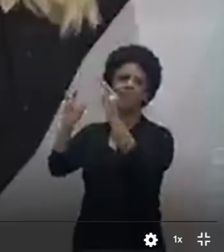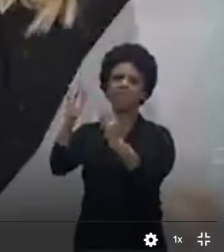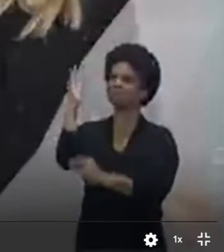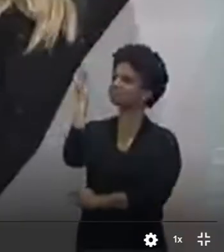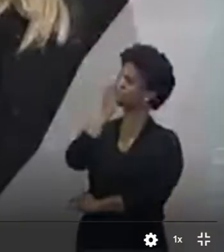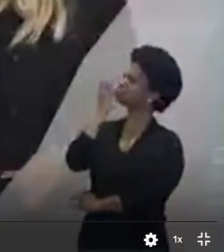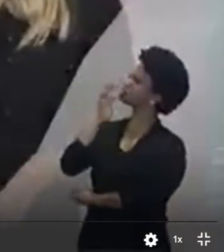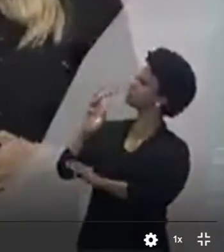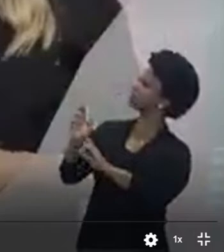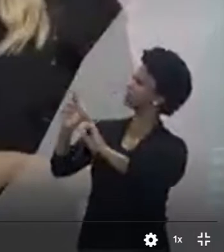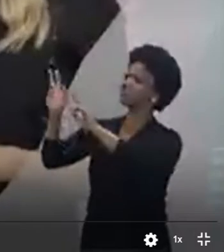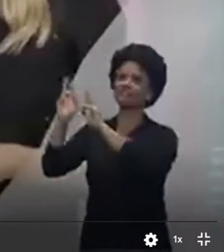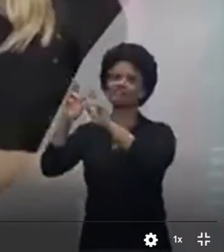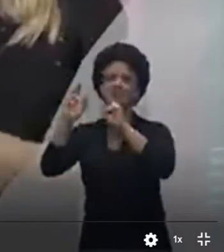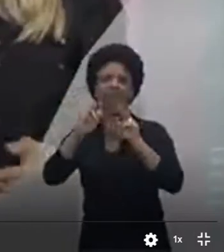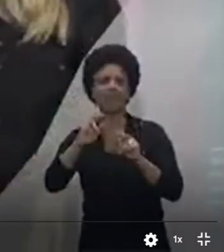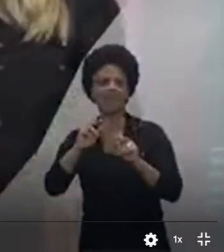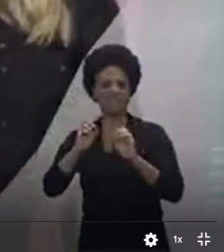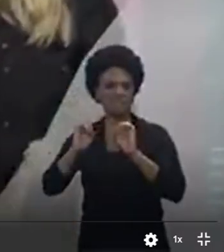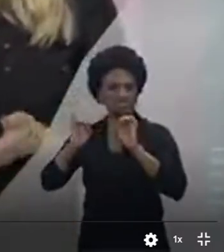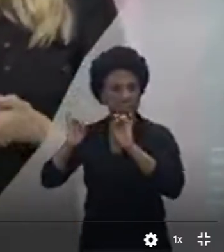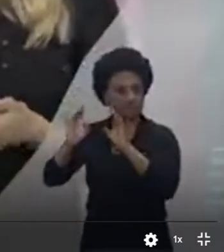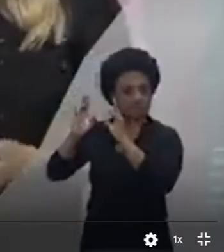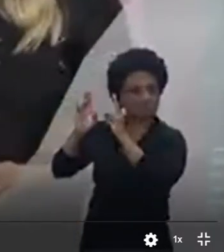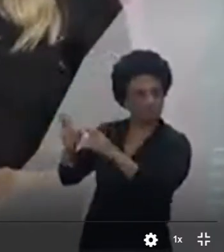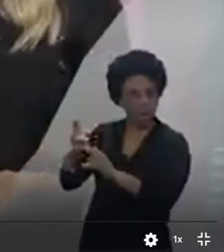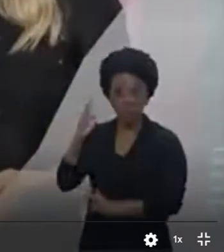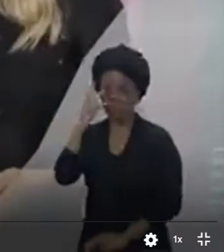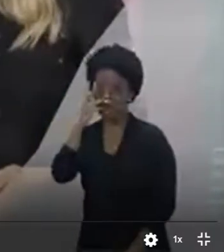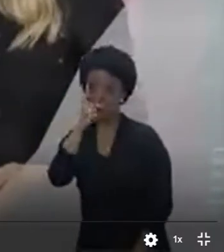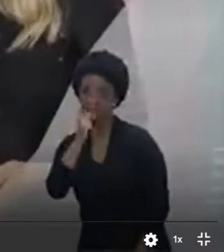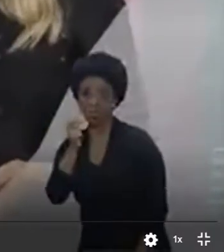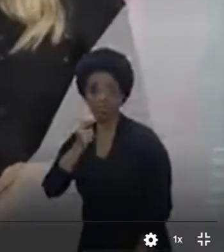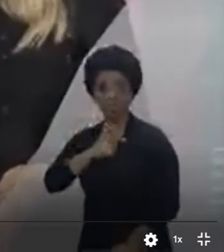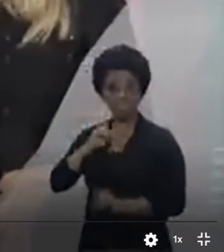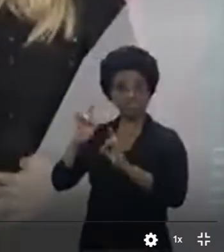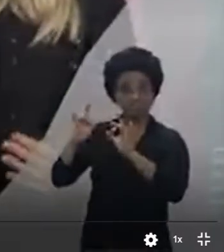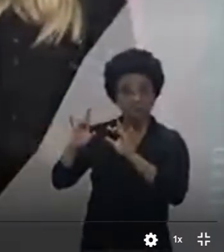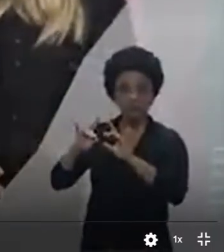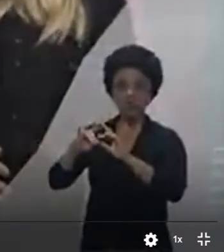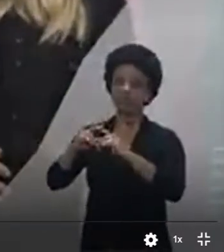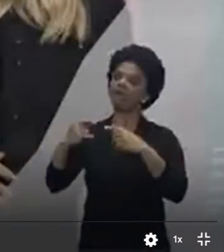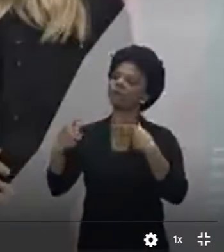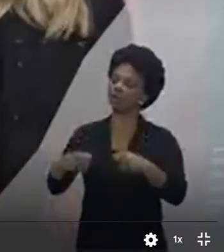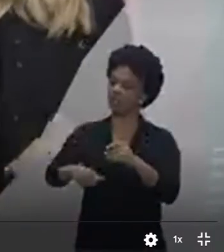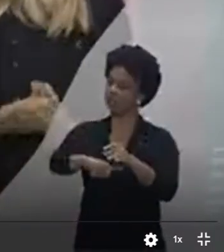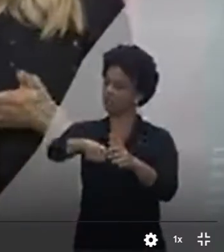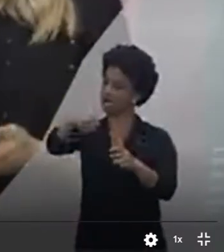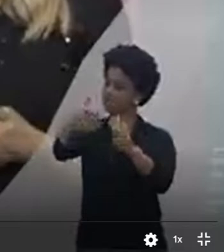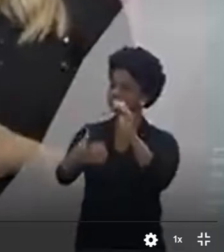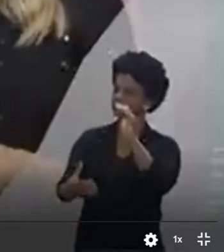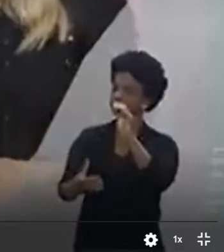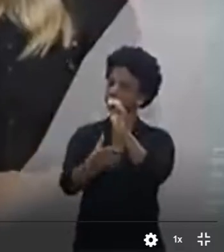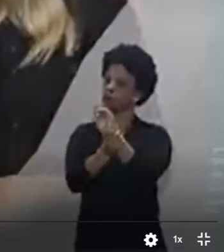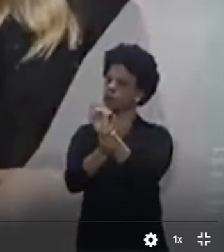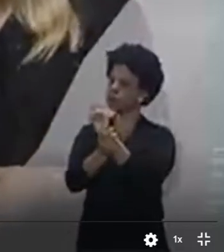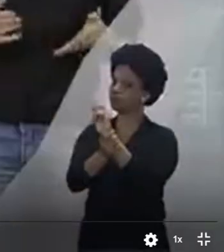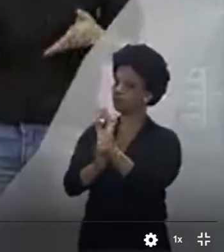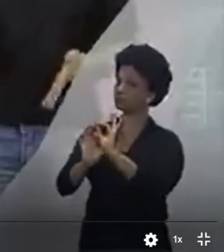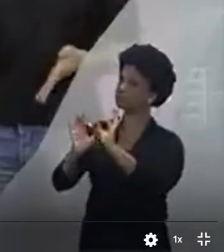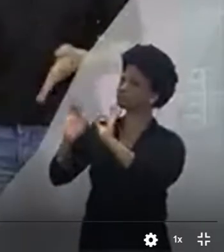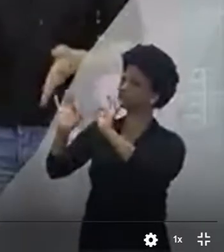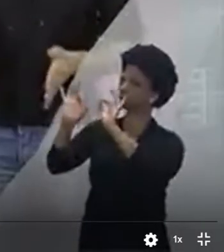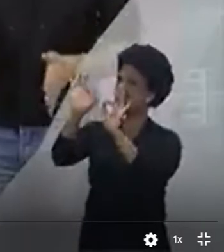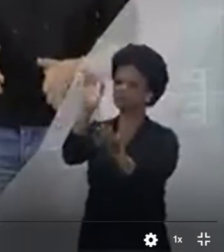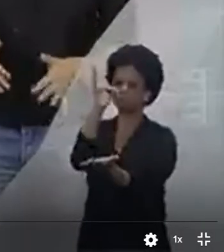outro. Mas a aparência não é tudo. É preciso pensar na segurança das estruturas, no seu conforto e na sua durabilidade.